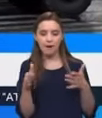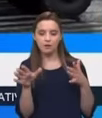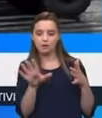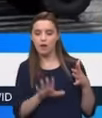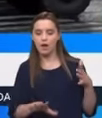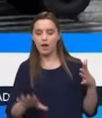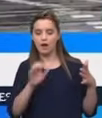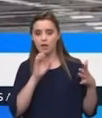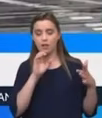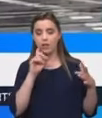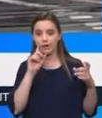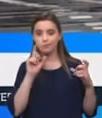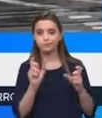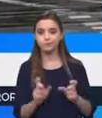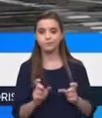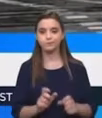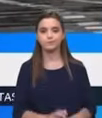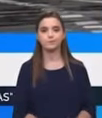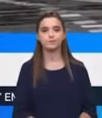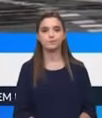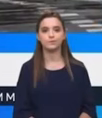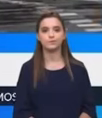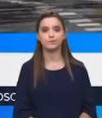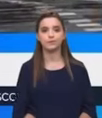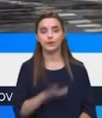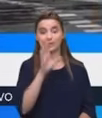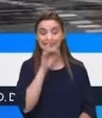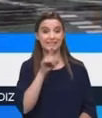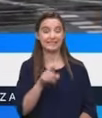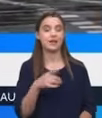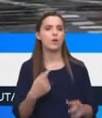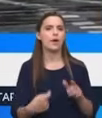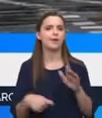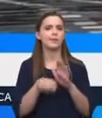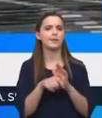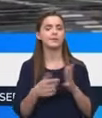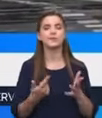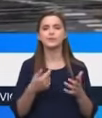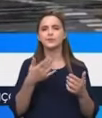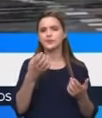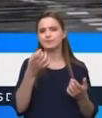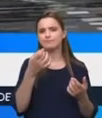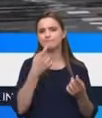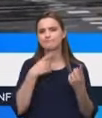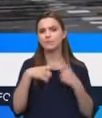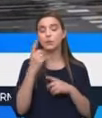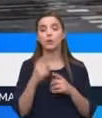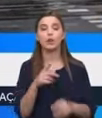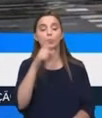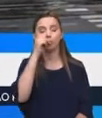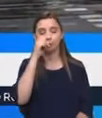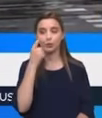Federação. Portanto, perante uma ameaça destas, seria de estranhar que o Putin, que conhecemos desde 2000 até agora,